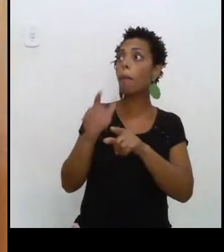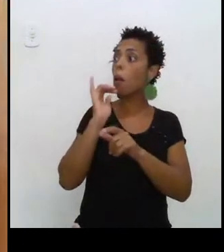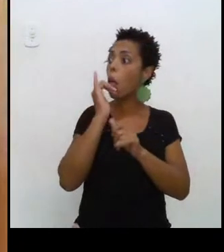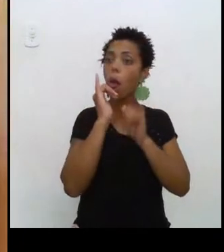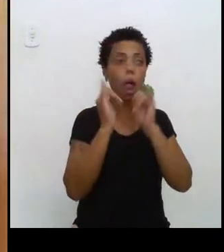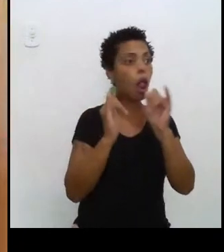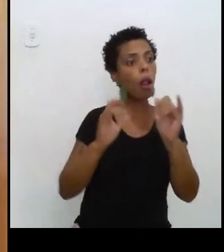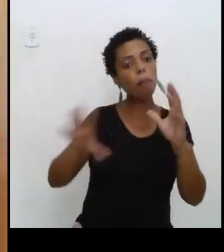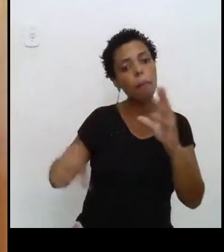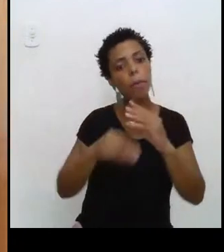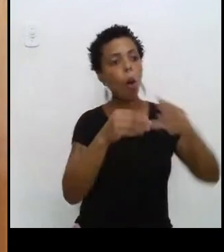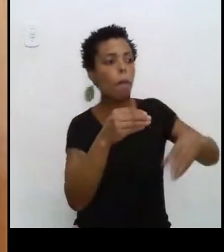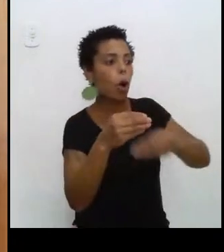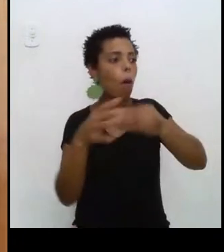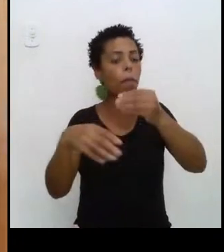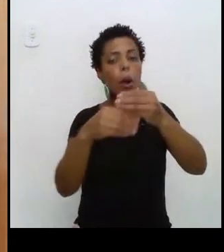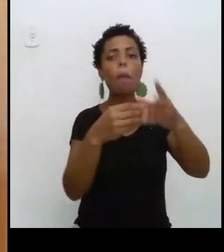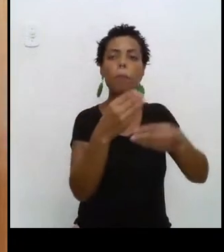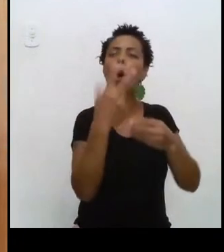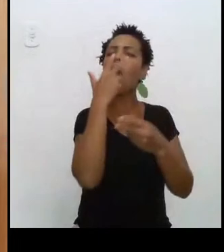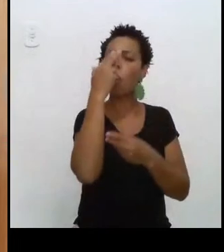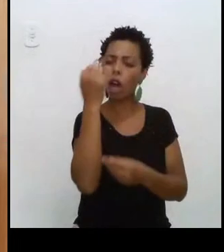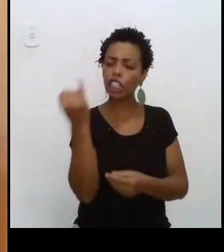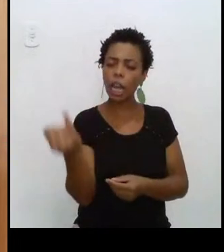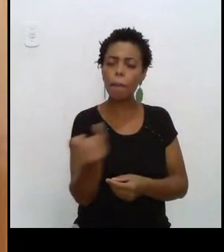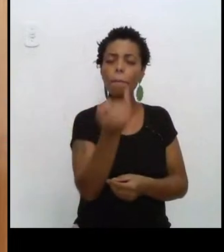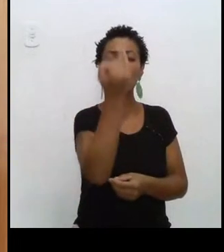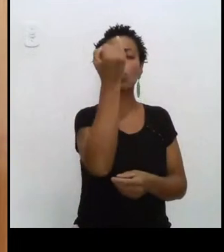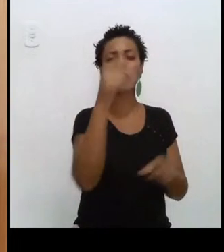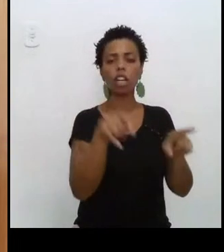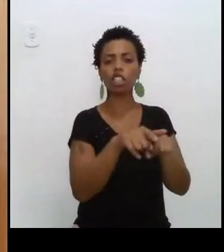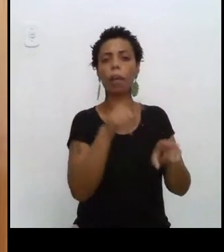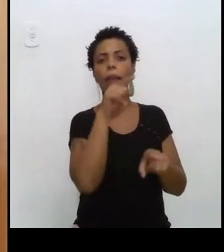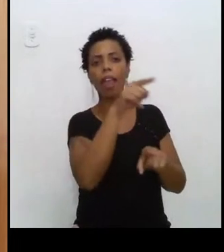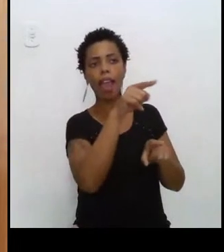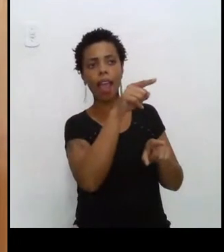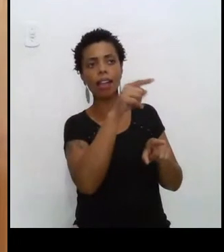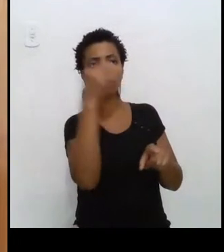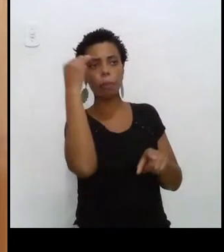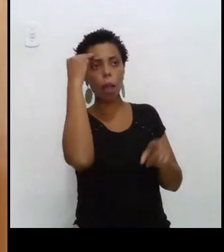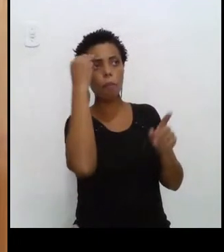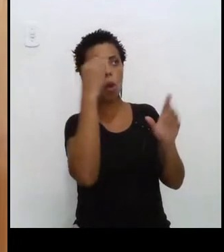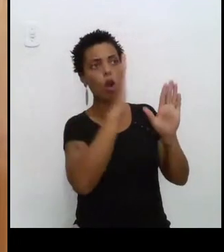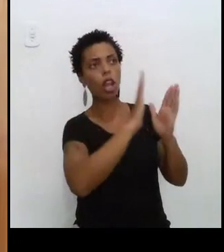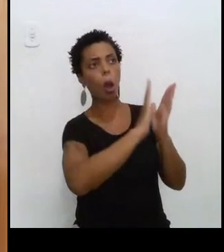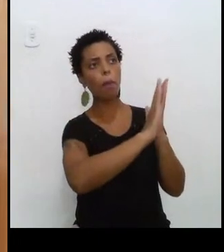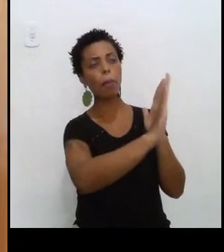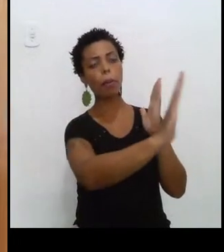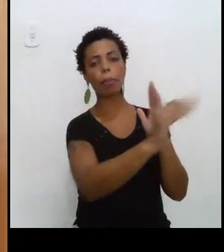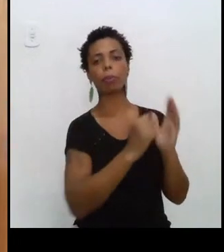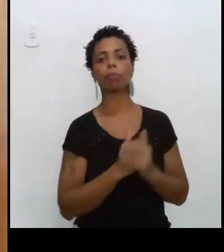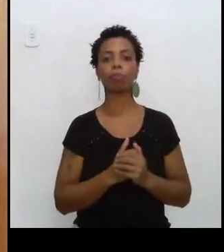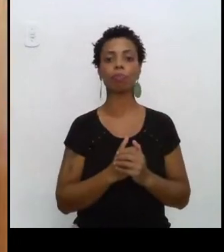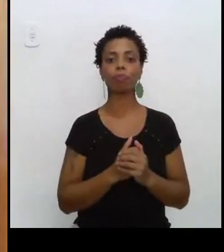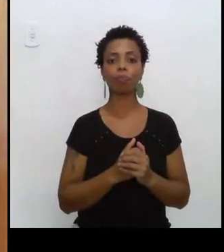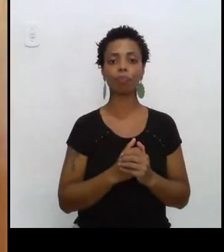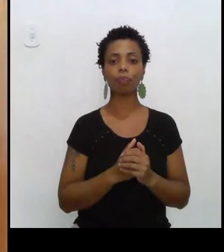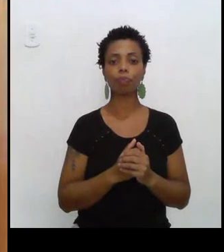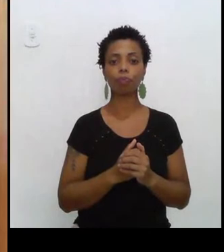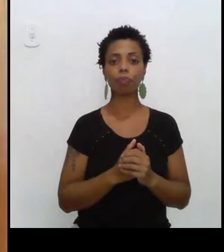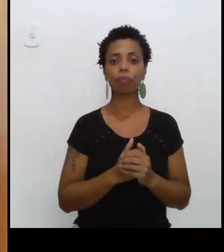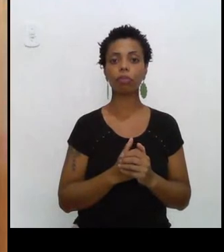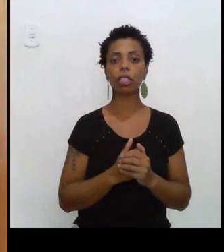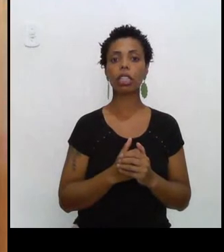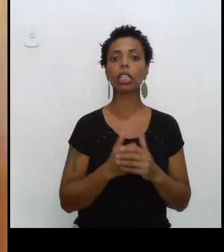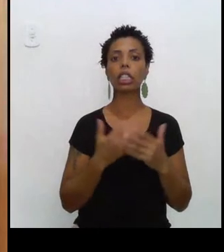importante da Memorial é ir com uma honra se doando ao Senhor para imaginar não sendo